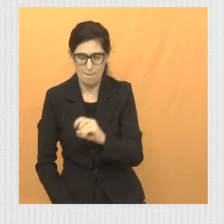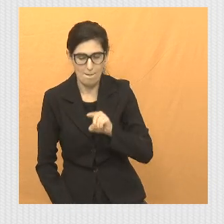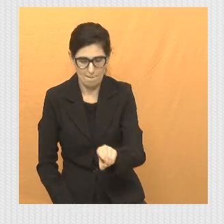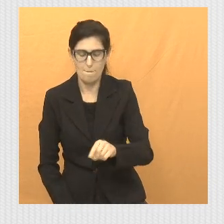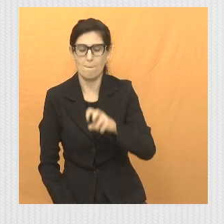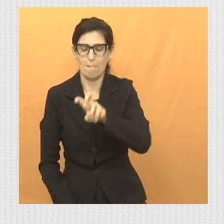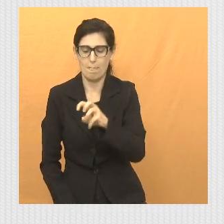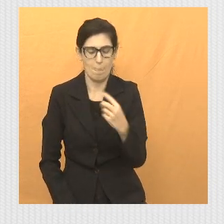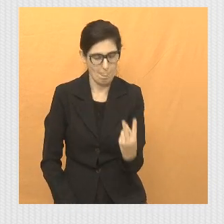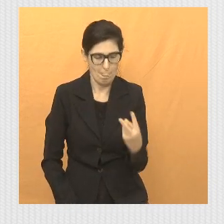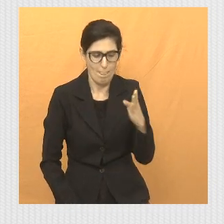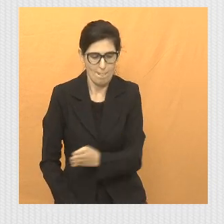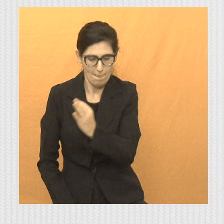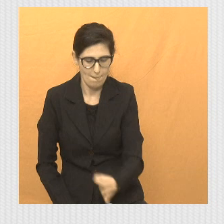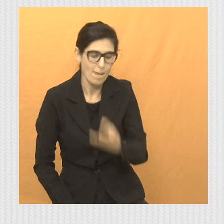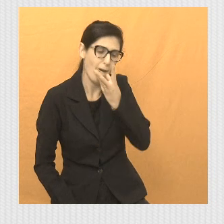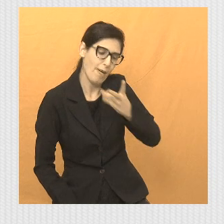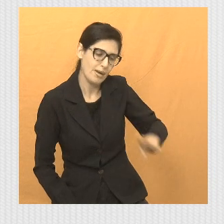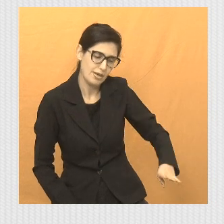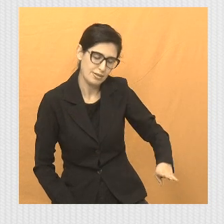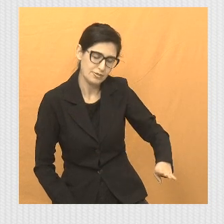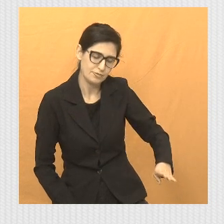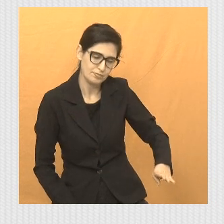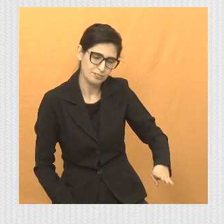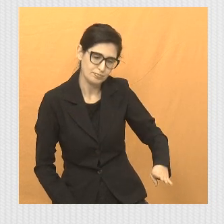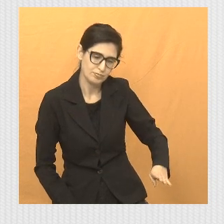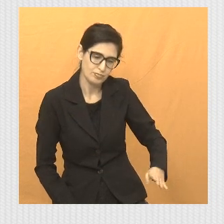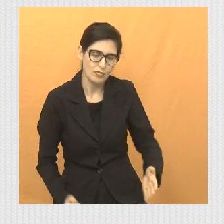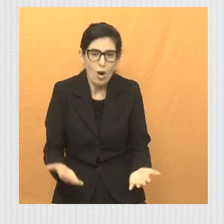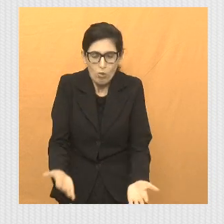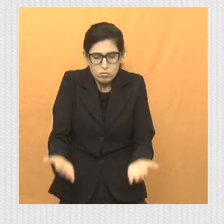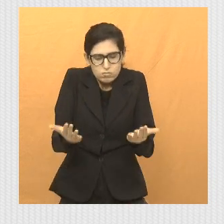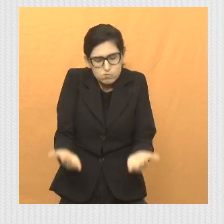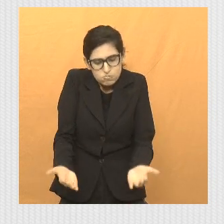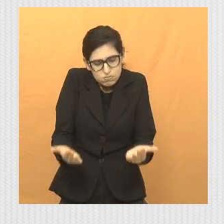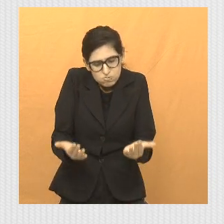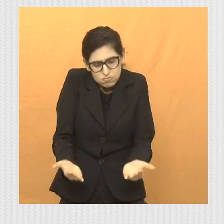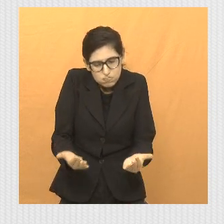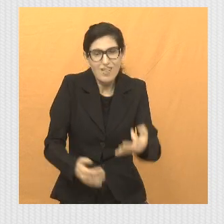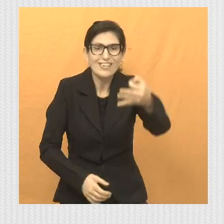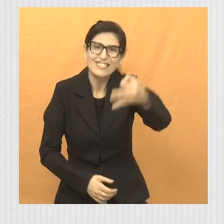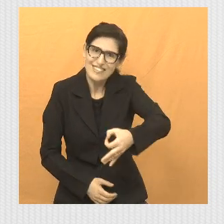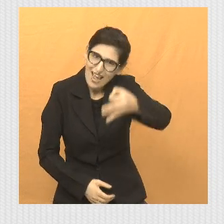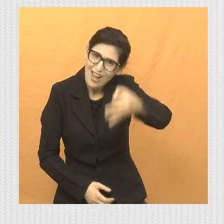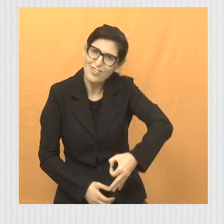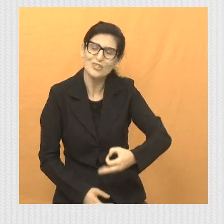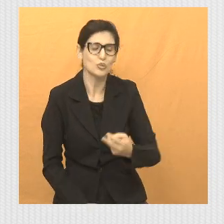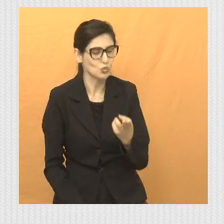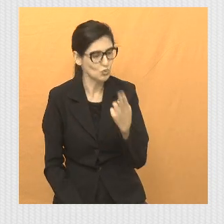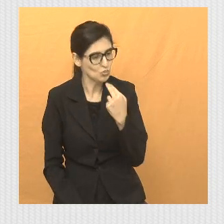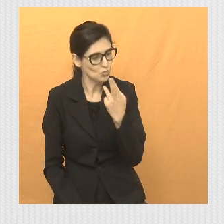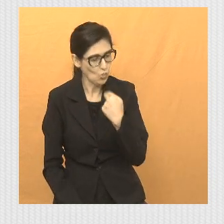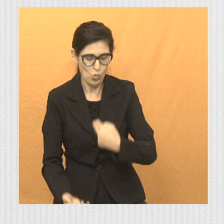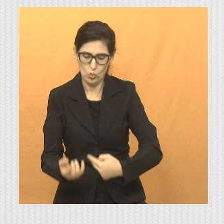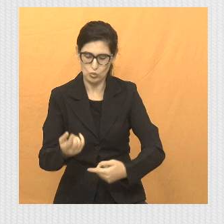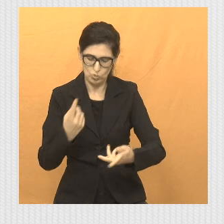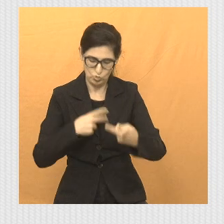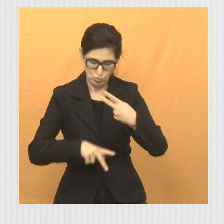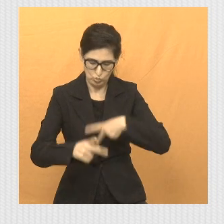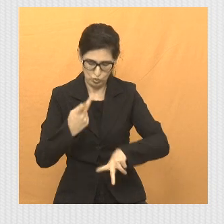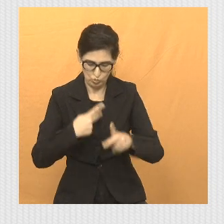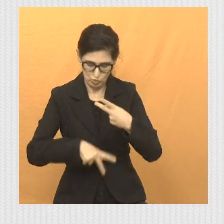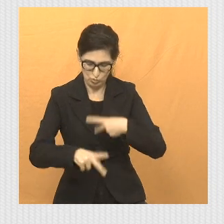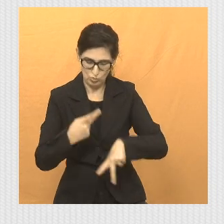90,52% das crianças, tiveram um peso ao nascer adequado, reflexo da assistência ao pré-natal